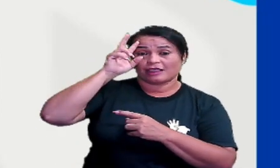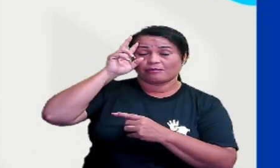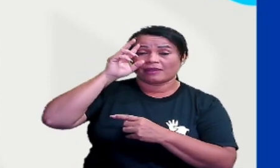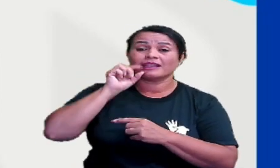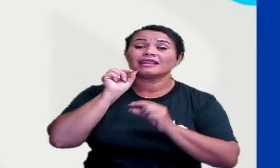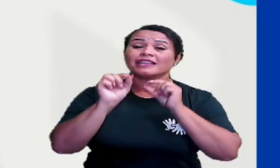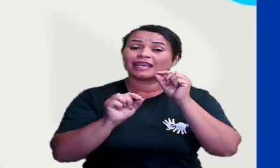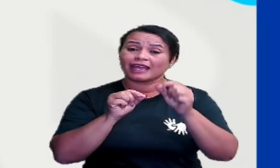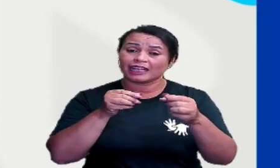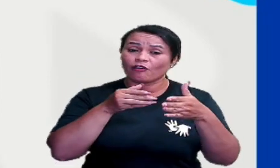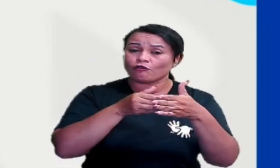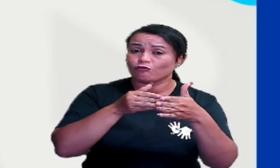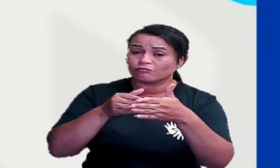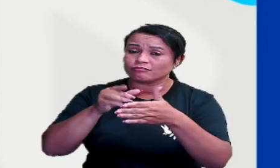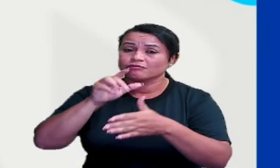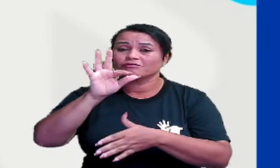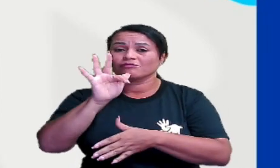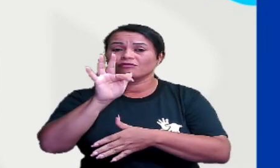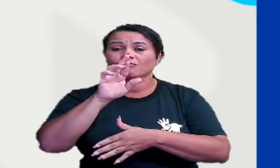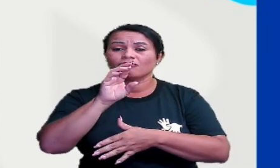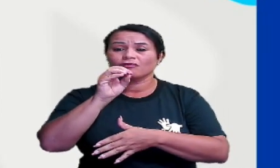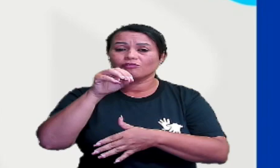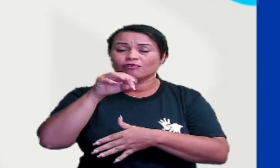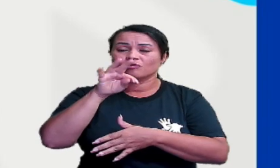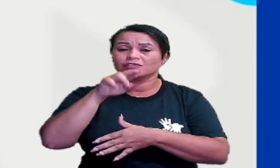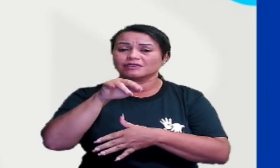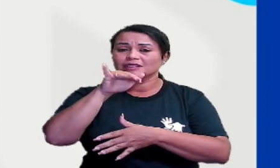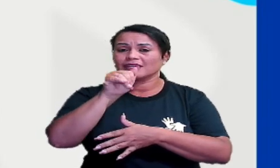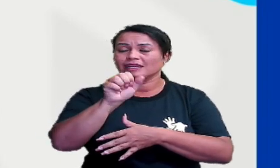certo? Já que limite é algo fixo.